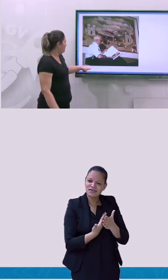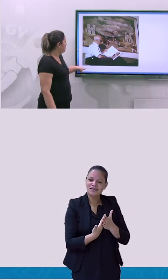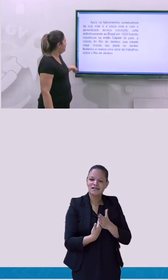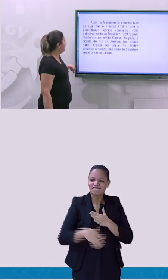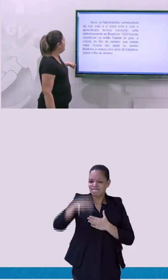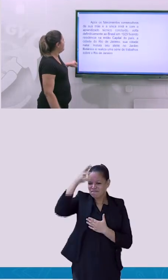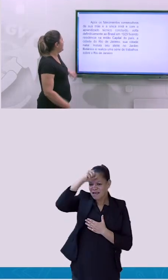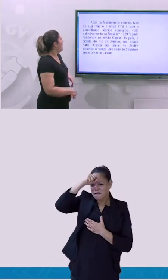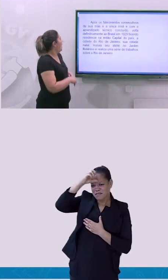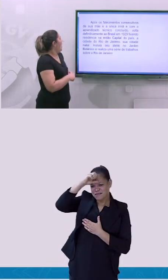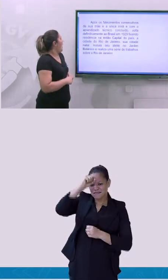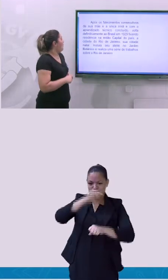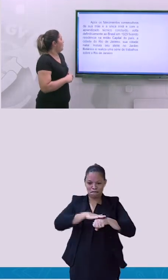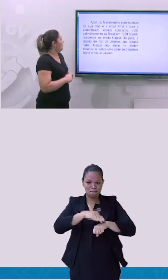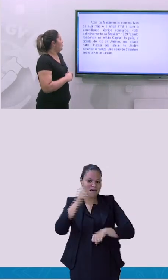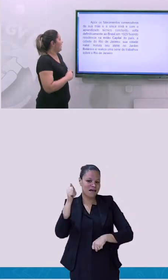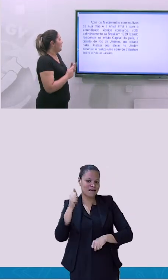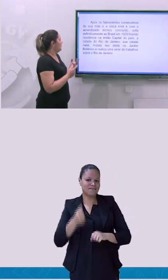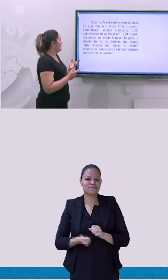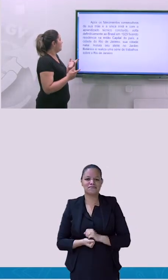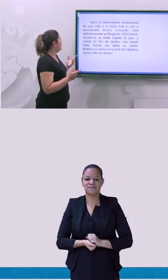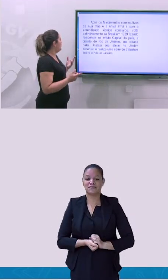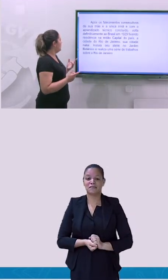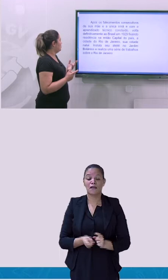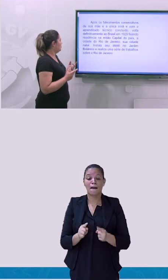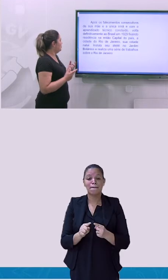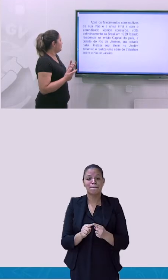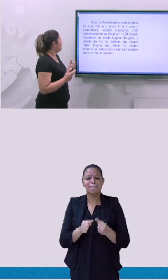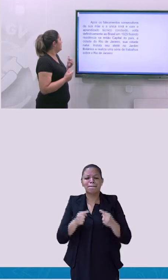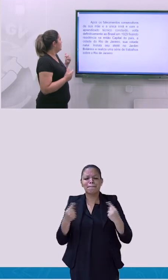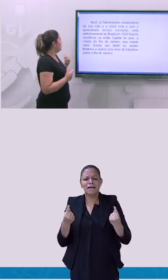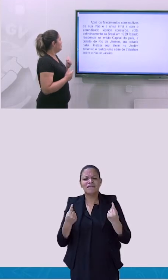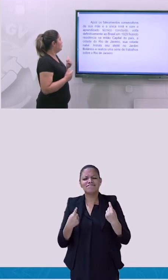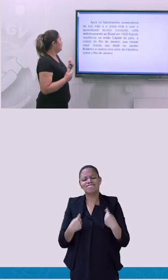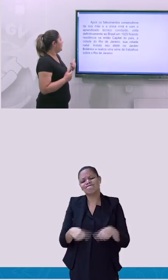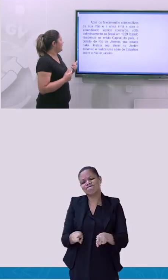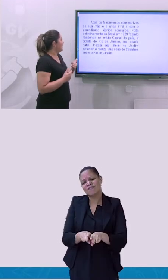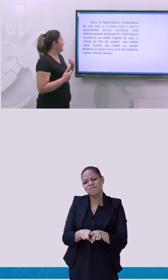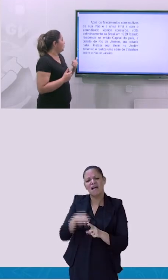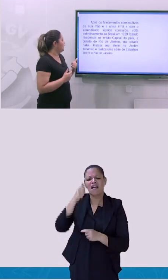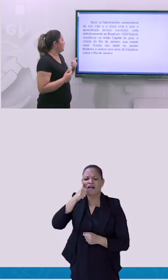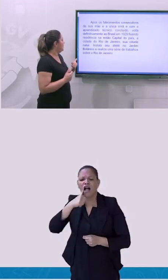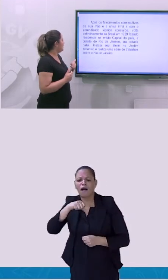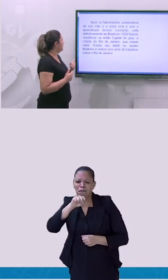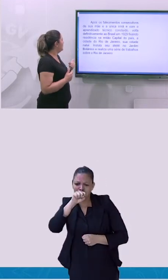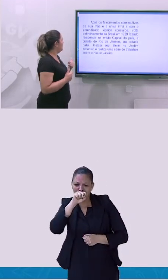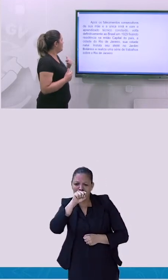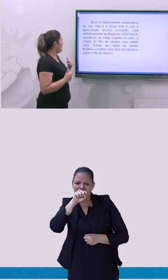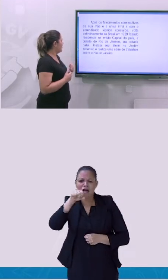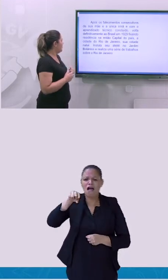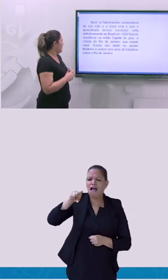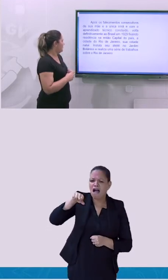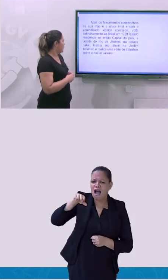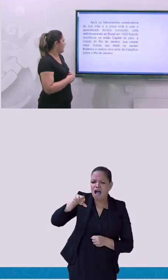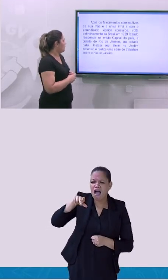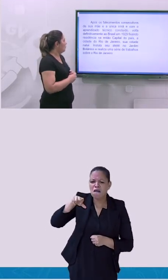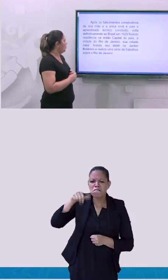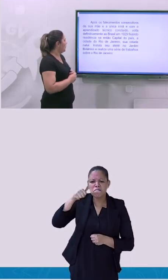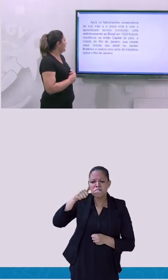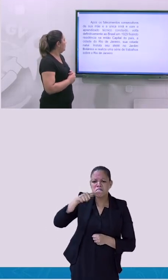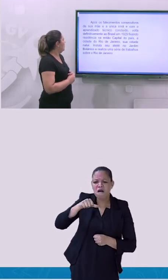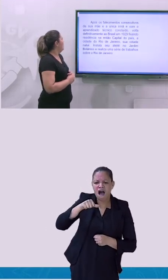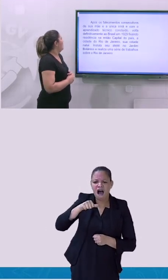aprendizado. Após os falecimentos consecutivos de sua mãe e a única irmã, e com o aprendizado